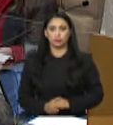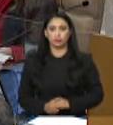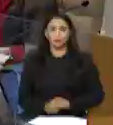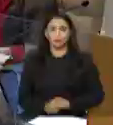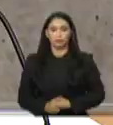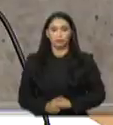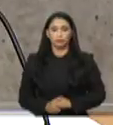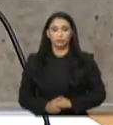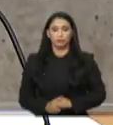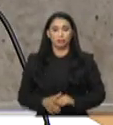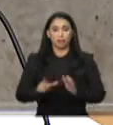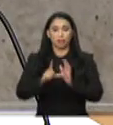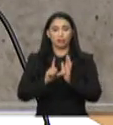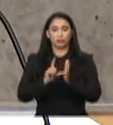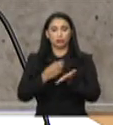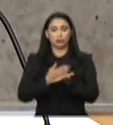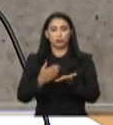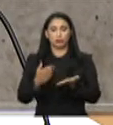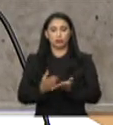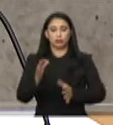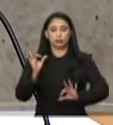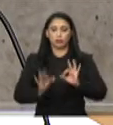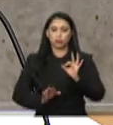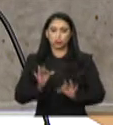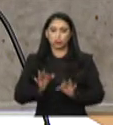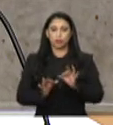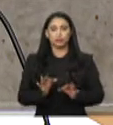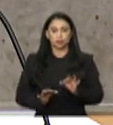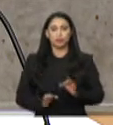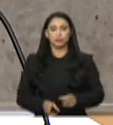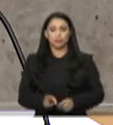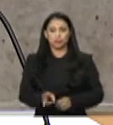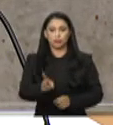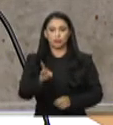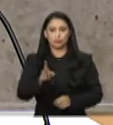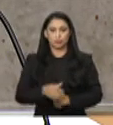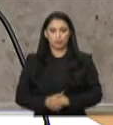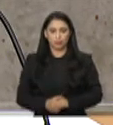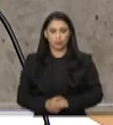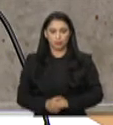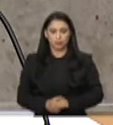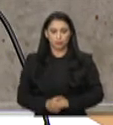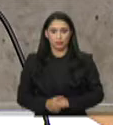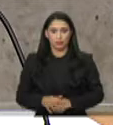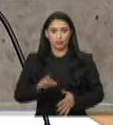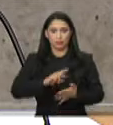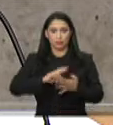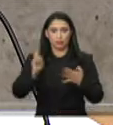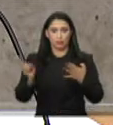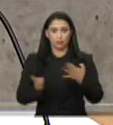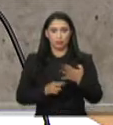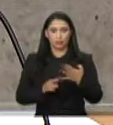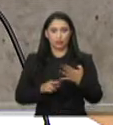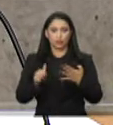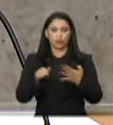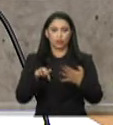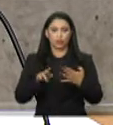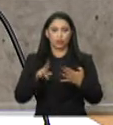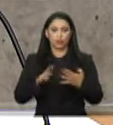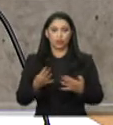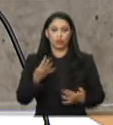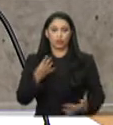nós iniciarmos julgamento prosseguimos julgamento do recurso já e com agravo